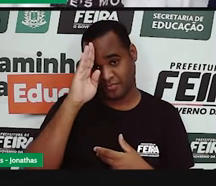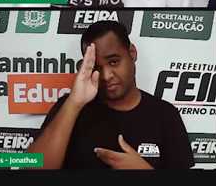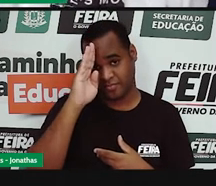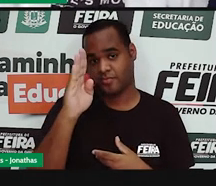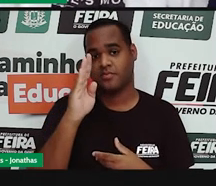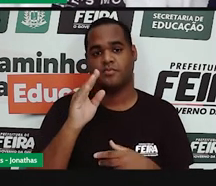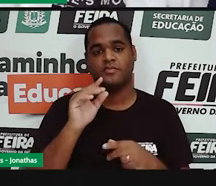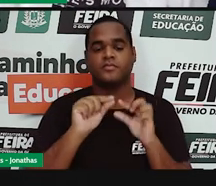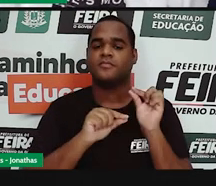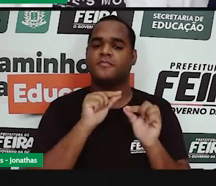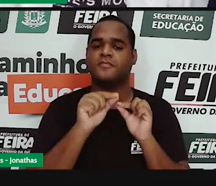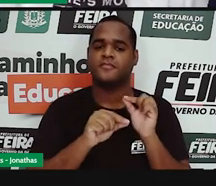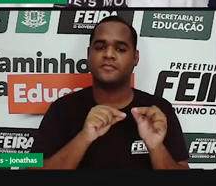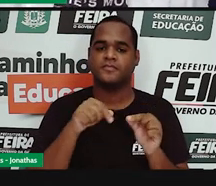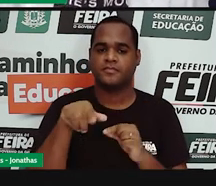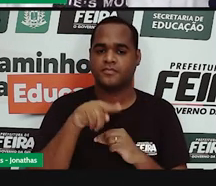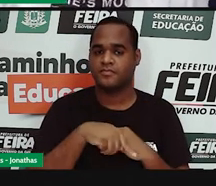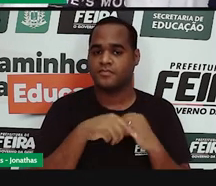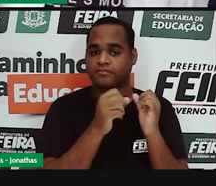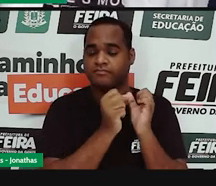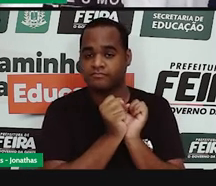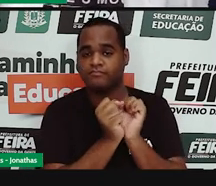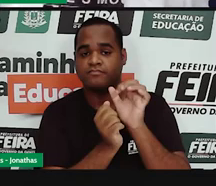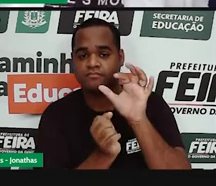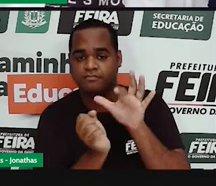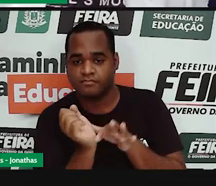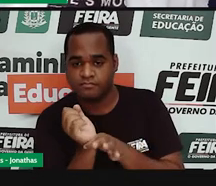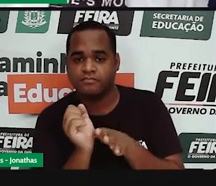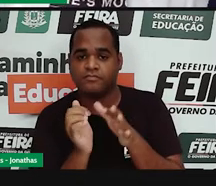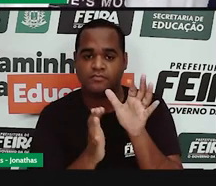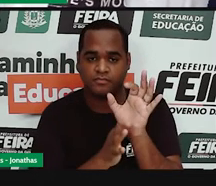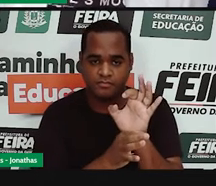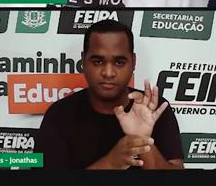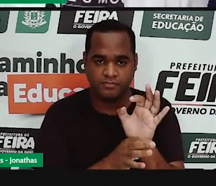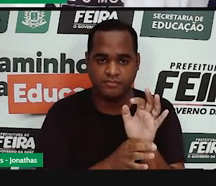principalmente por escravizados. E